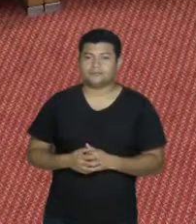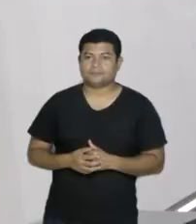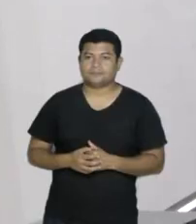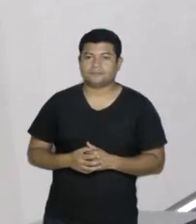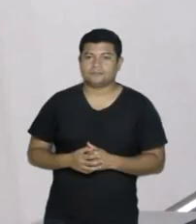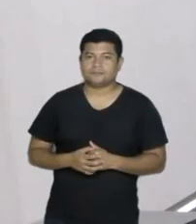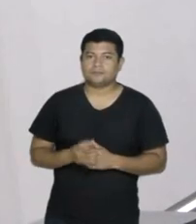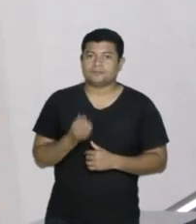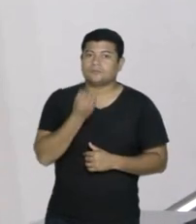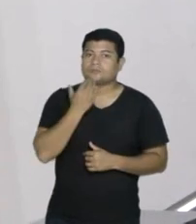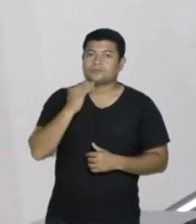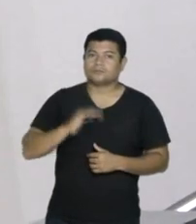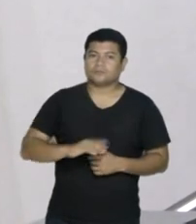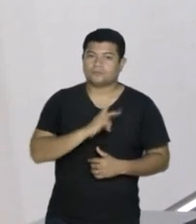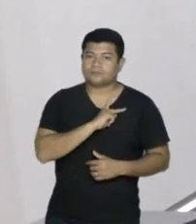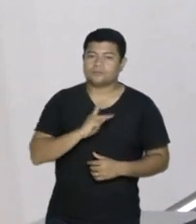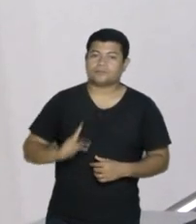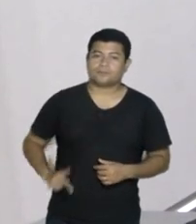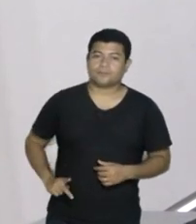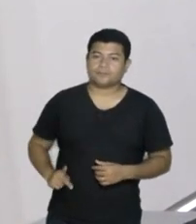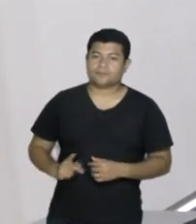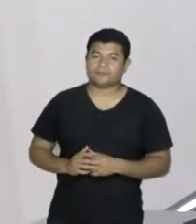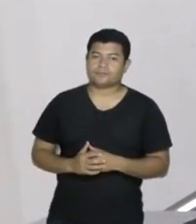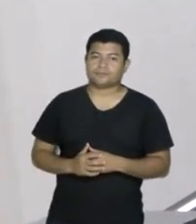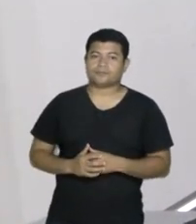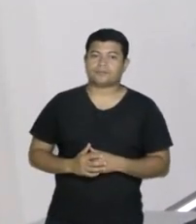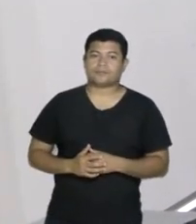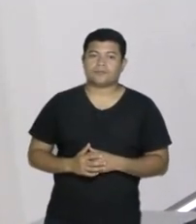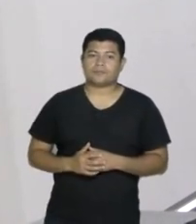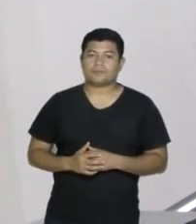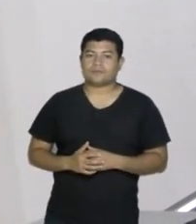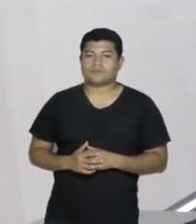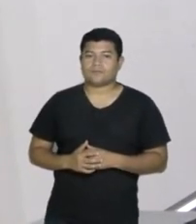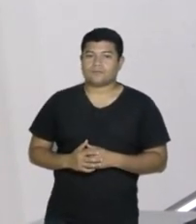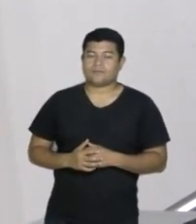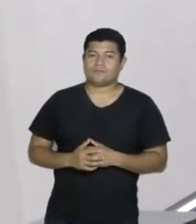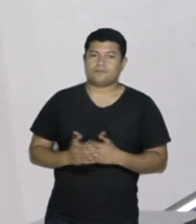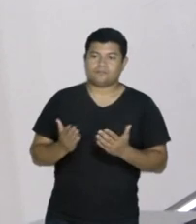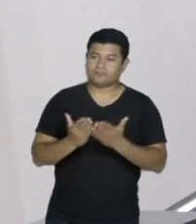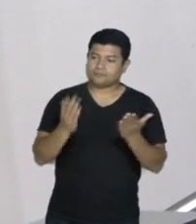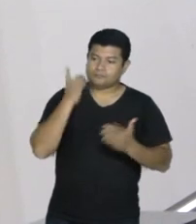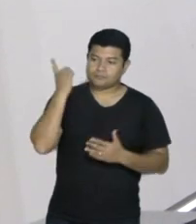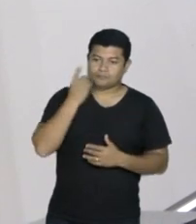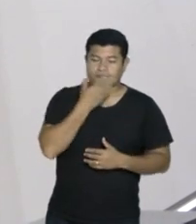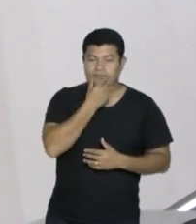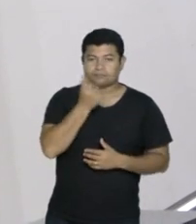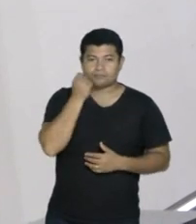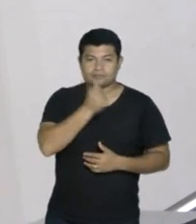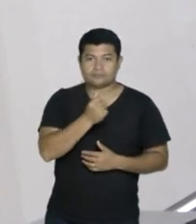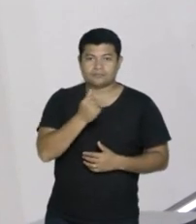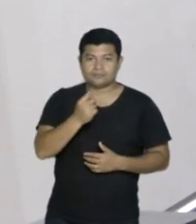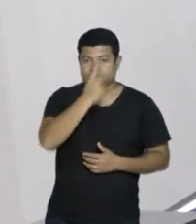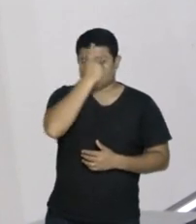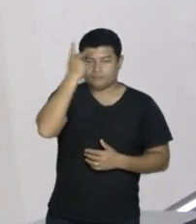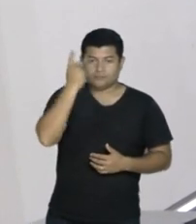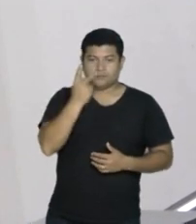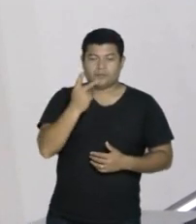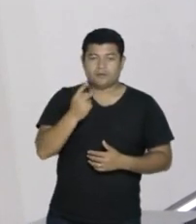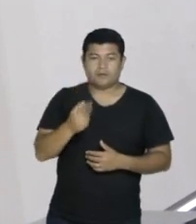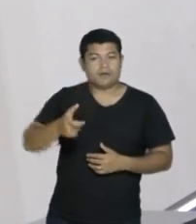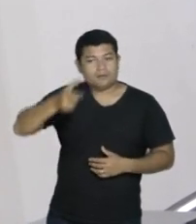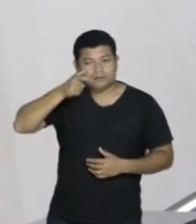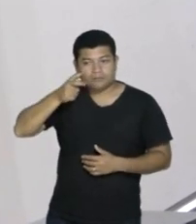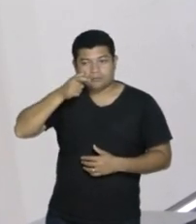Boa tarde senhor presidente mesa diretor seus deputados Deputados pessoas que nos assistem para TV